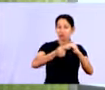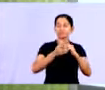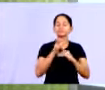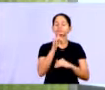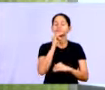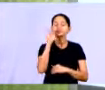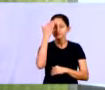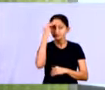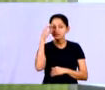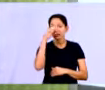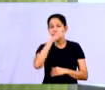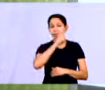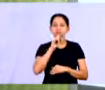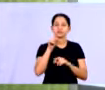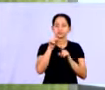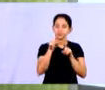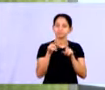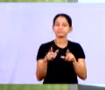entender assim rapidinho.